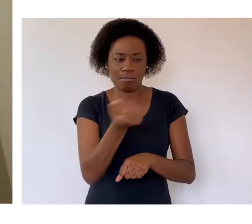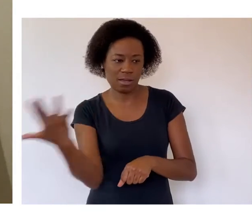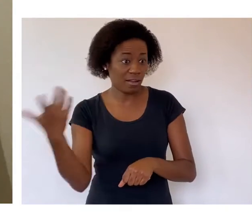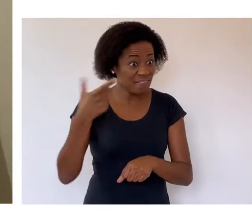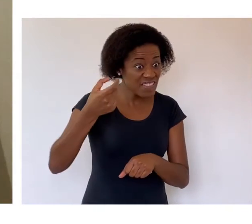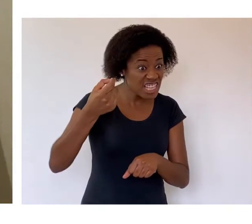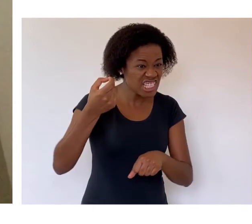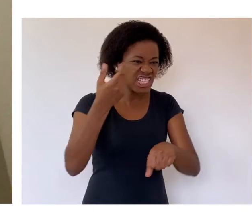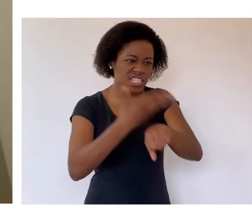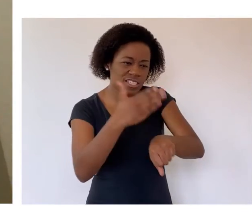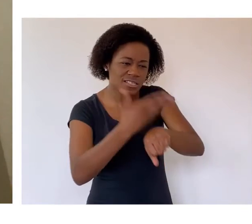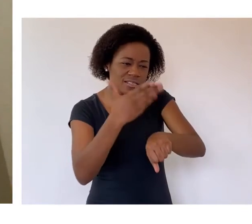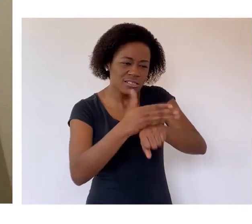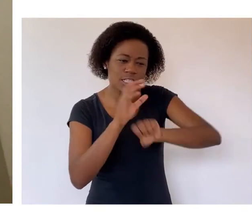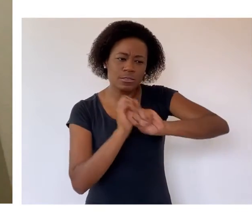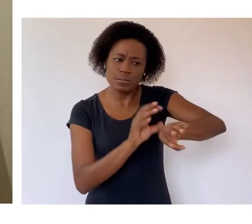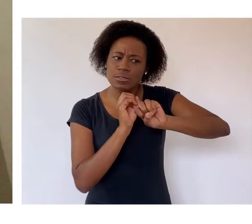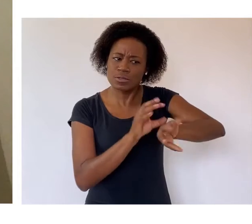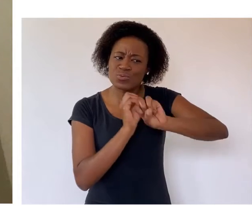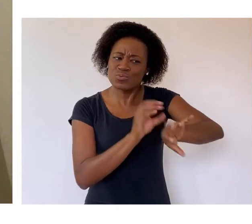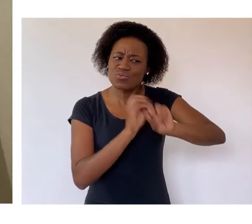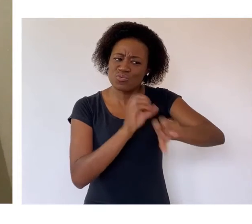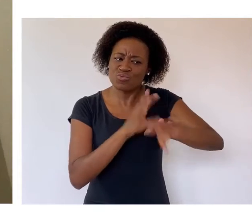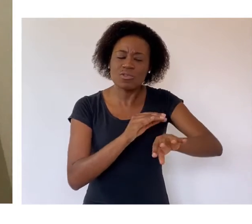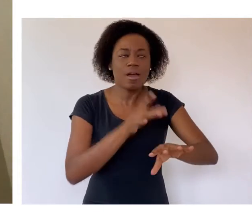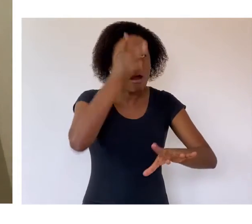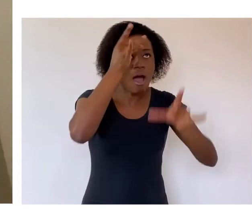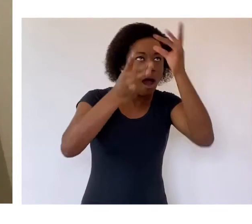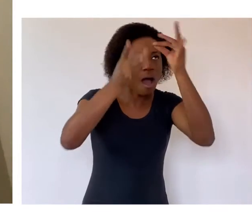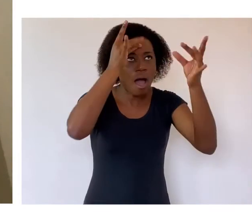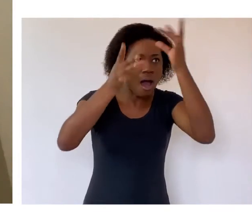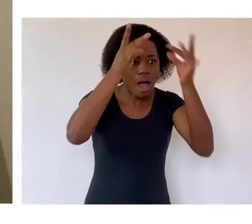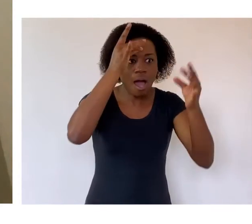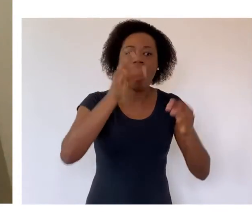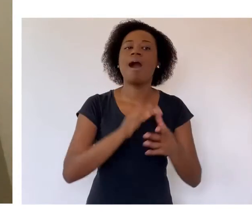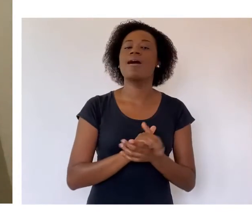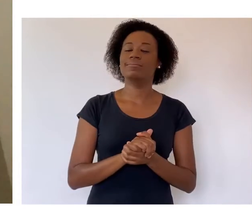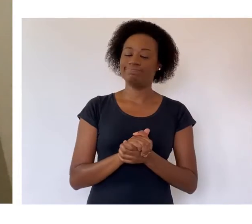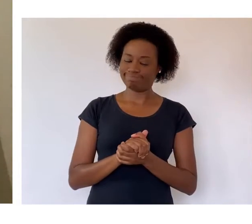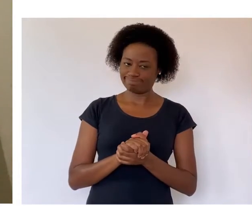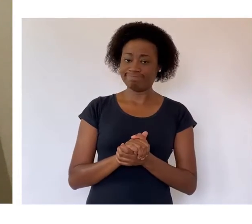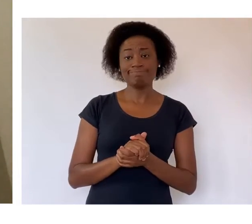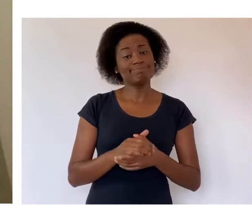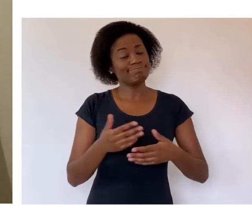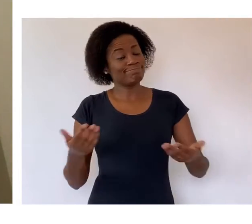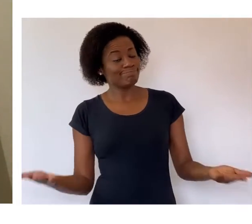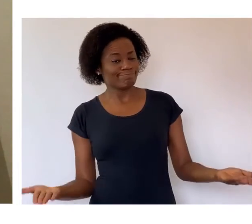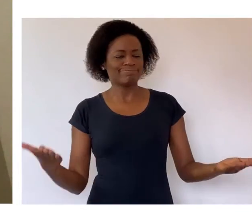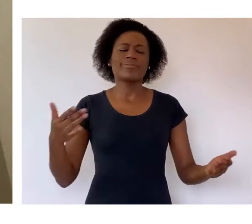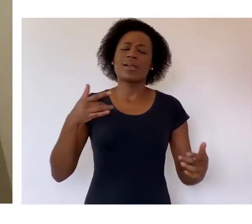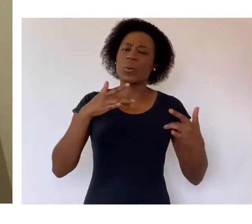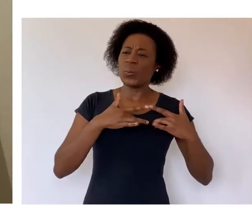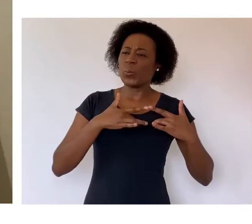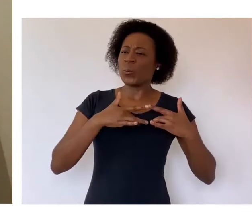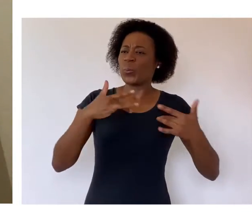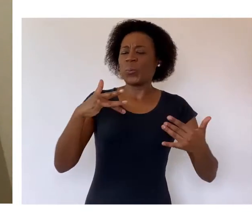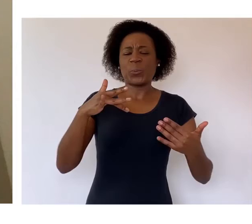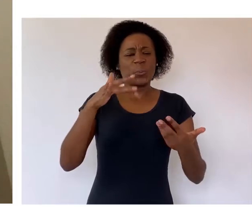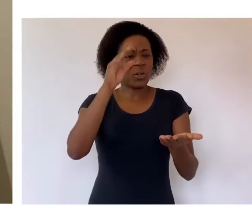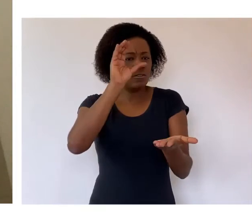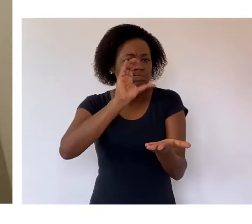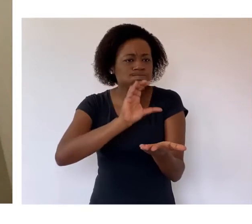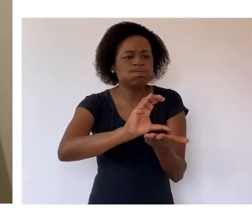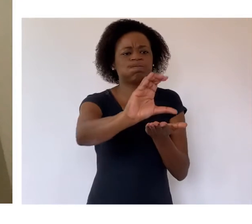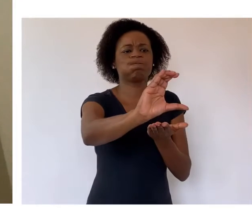monges. Sim, 20 monges diferentes que o treinaram. E eu? Ah, eu ainda tive que doar